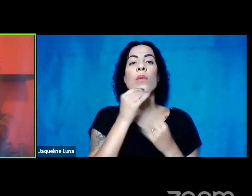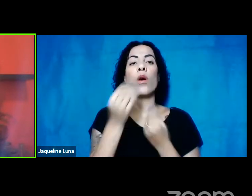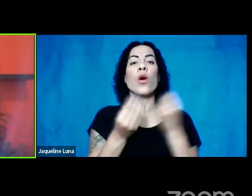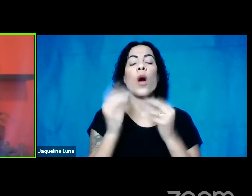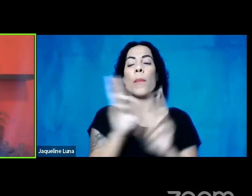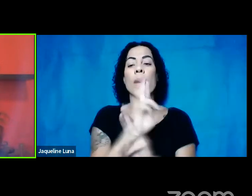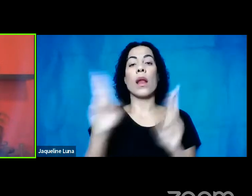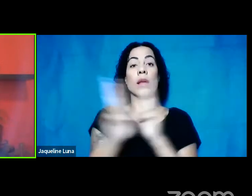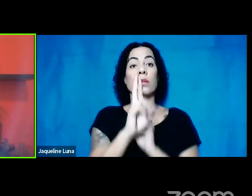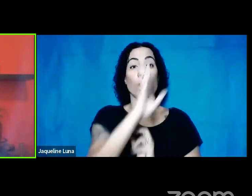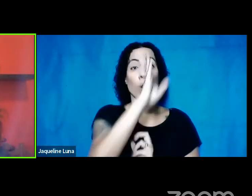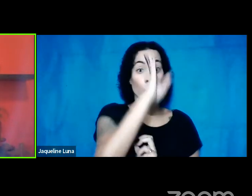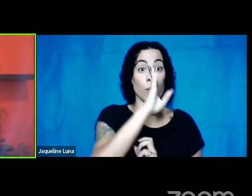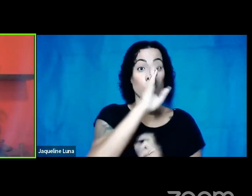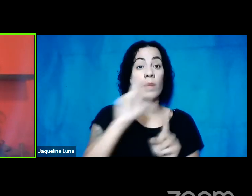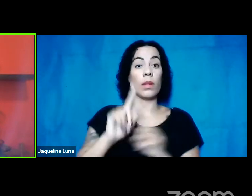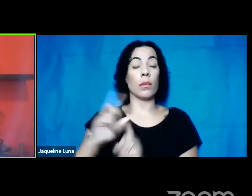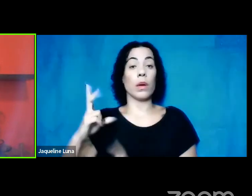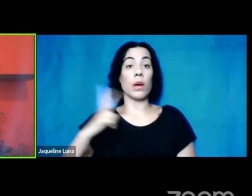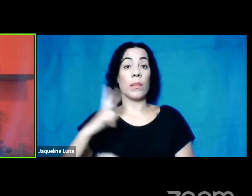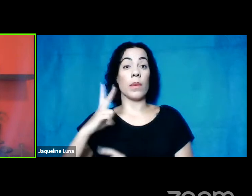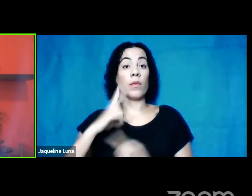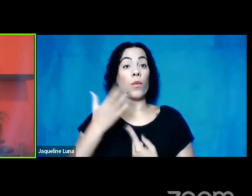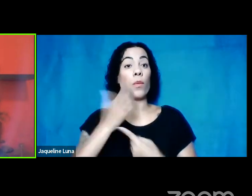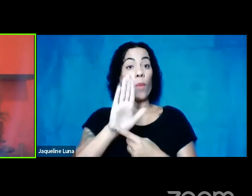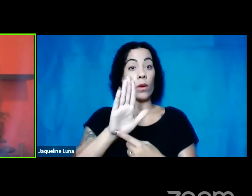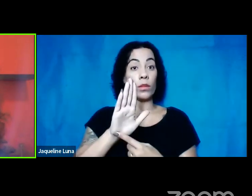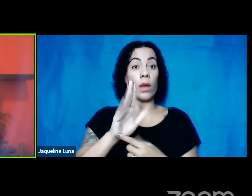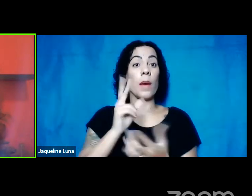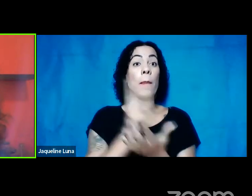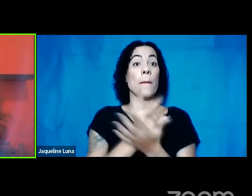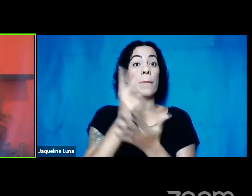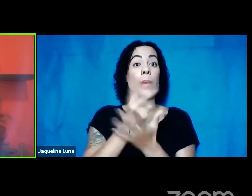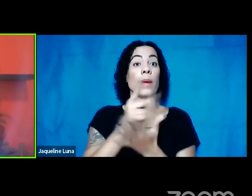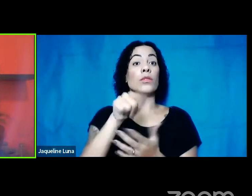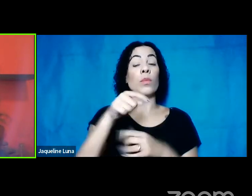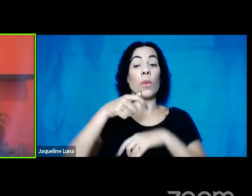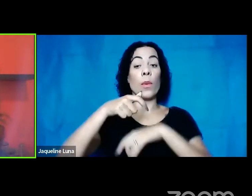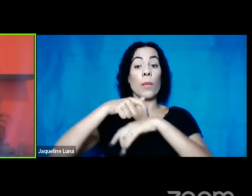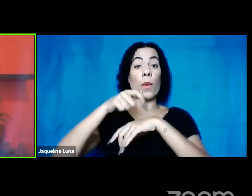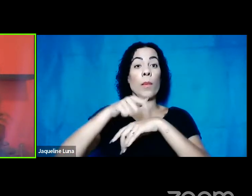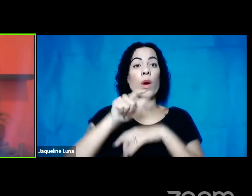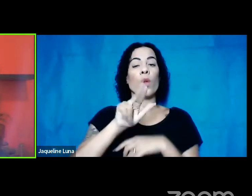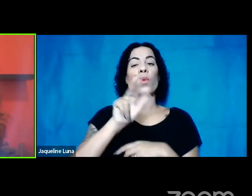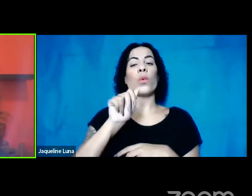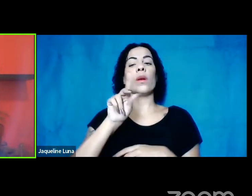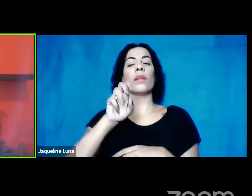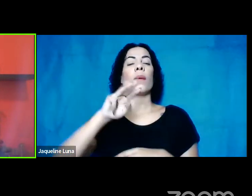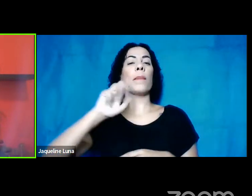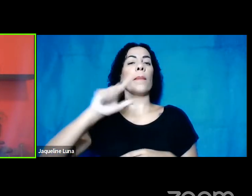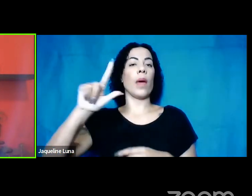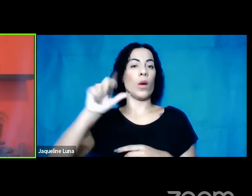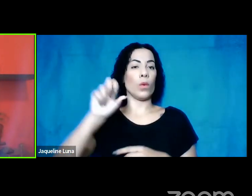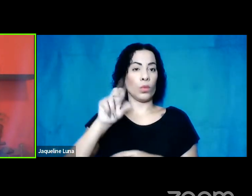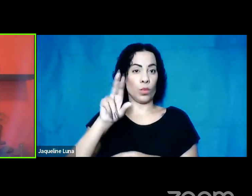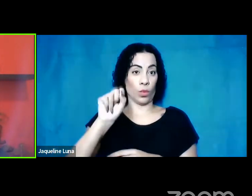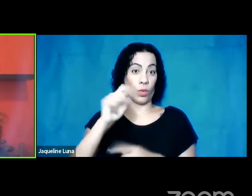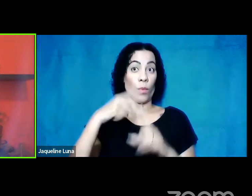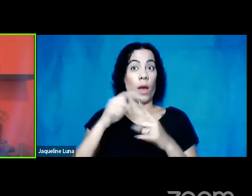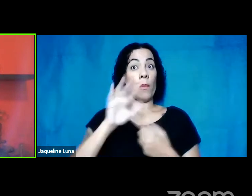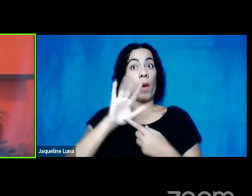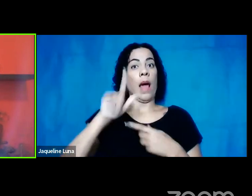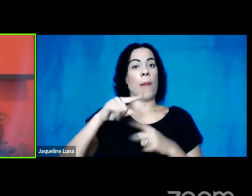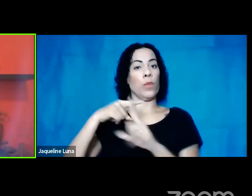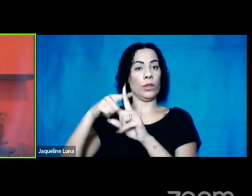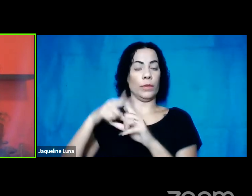foi abordada na imprensa, mesmo nessa lua de mel com o SUS, mesmo nos momentos em que o SUS apareceu com pauta positiva. Mas voltemos ao exemplo.